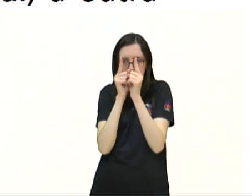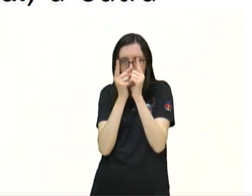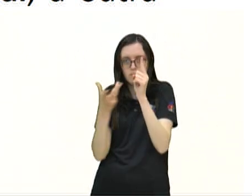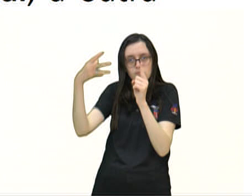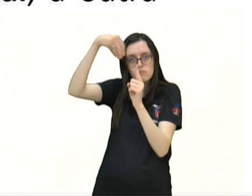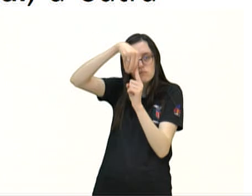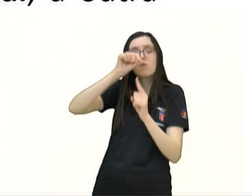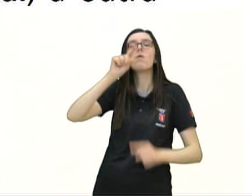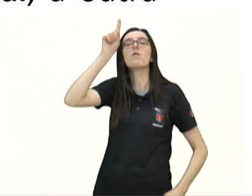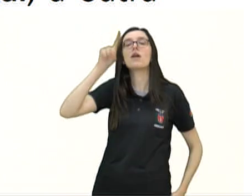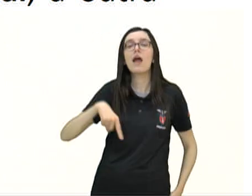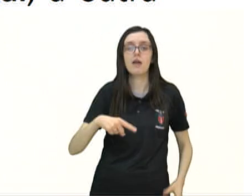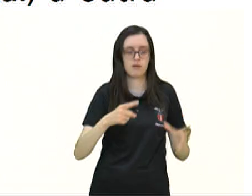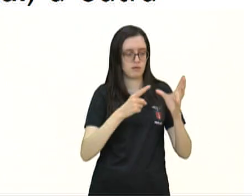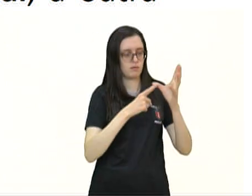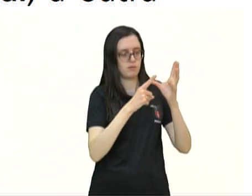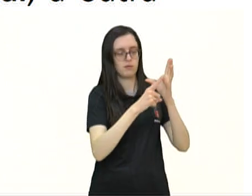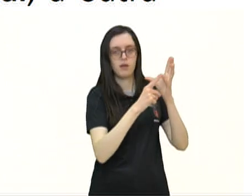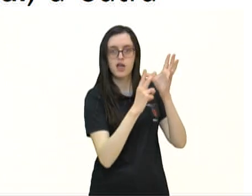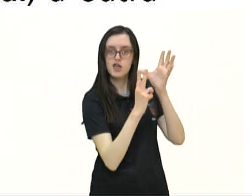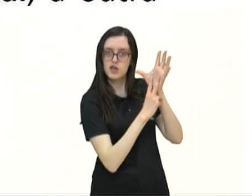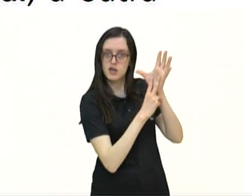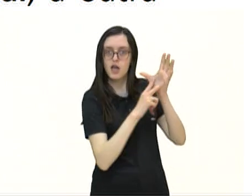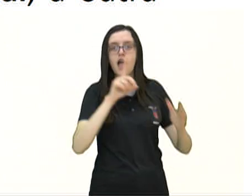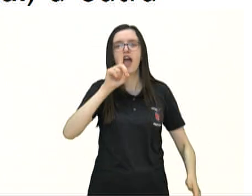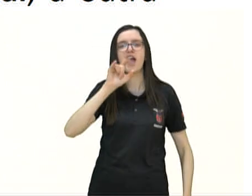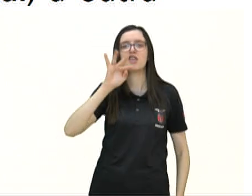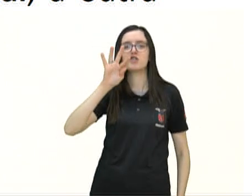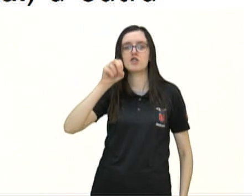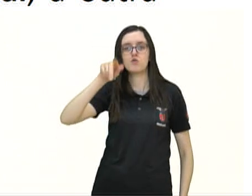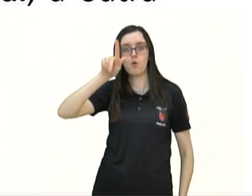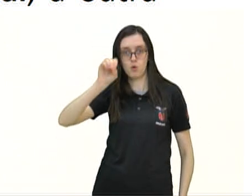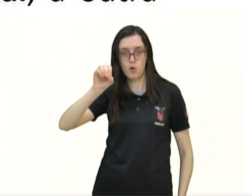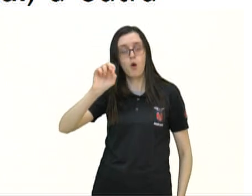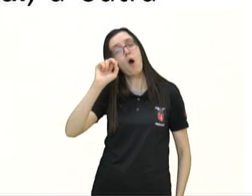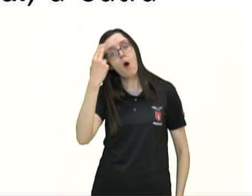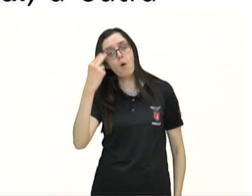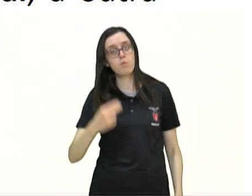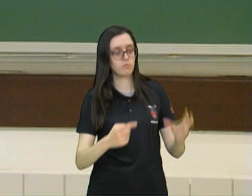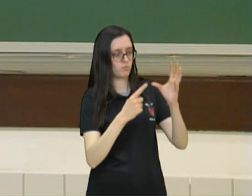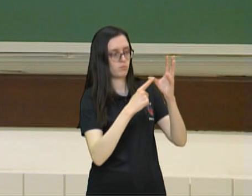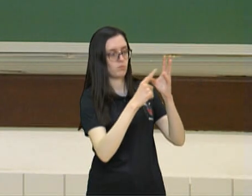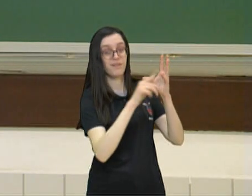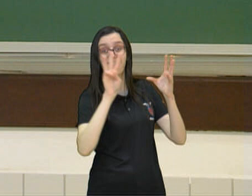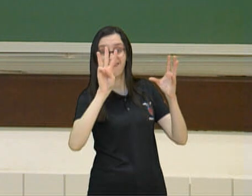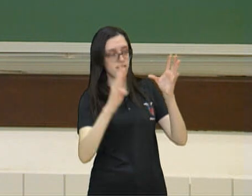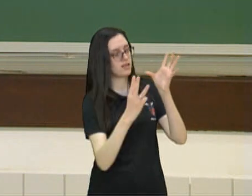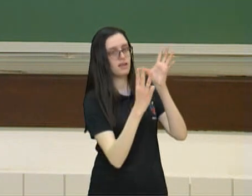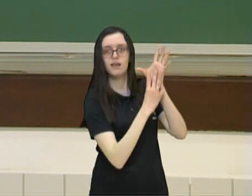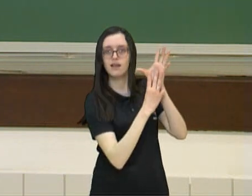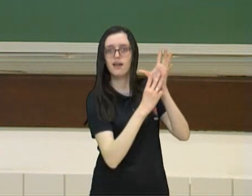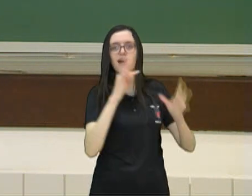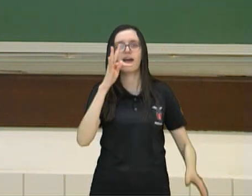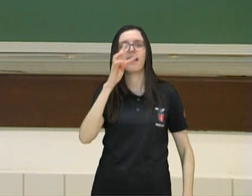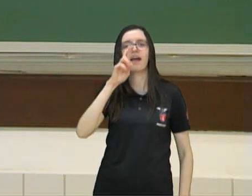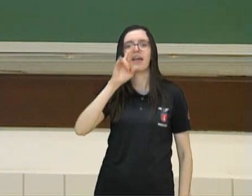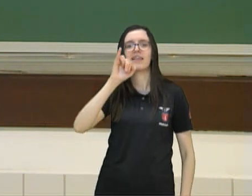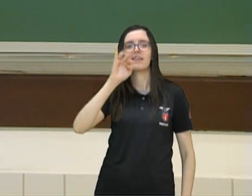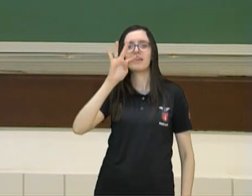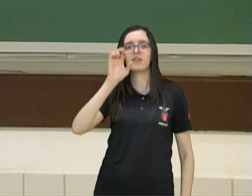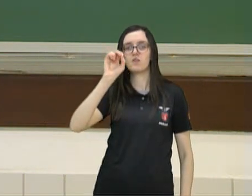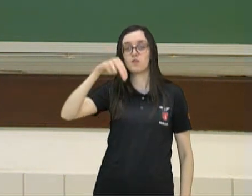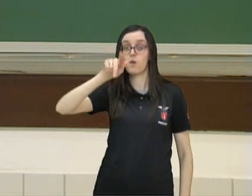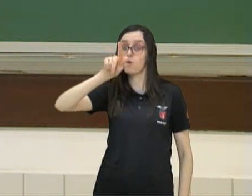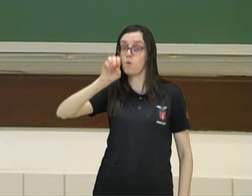vamos chamar de ditongo, quando for duas vogais na mesma sílaba, ou tritongo, quando for três vogais na